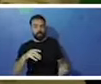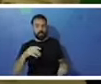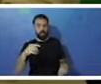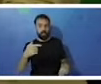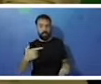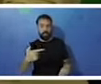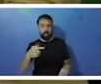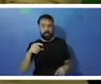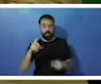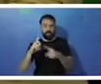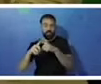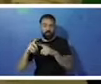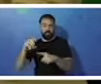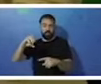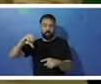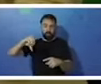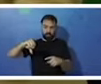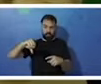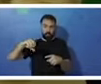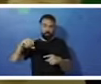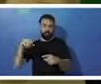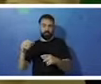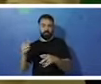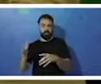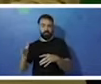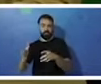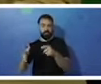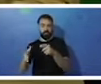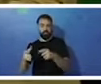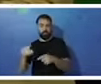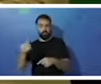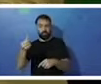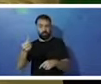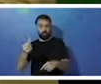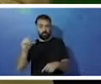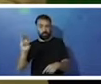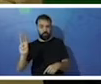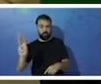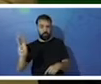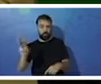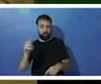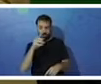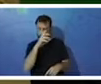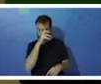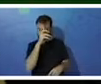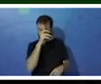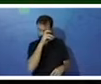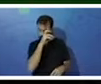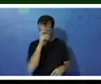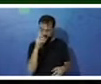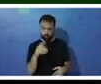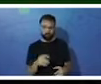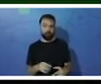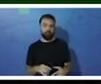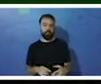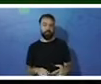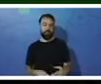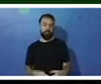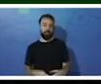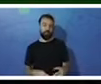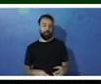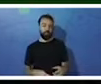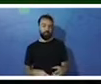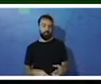vem depois. Sempre nós vamos escolher o número que está antes do último, né? Antes daquele que